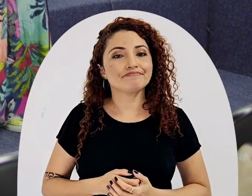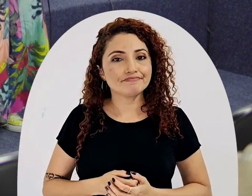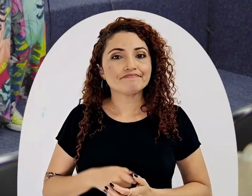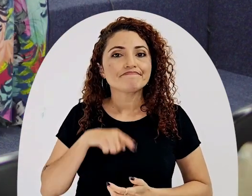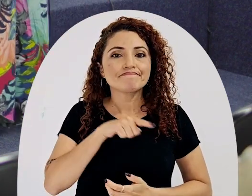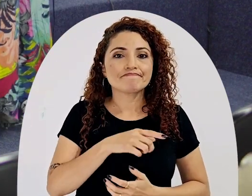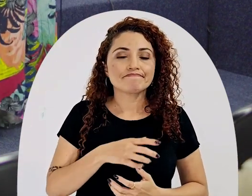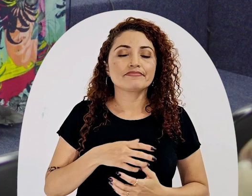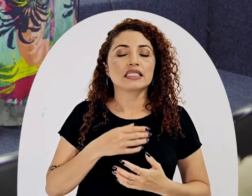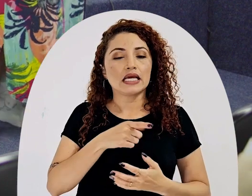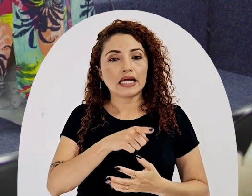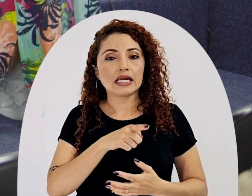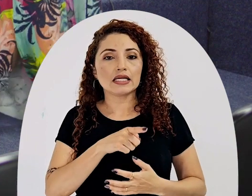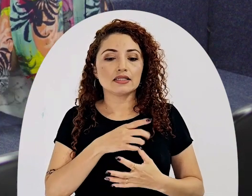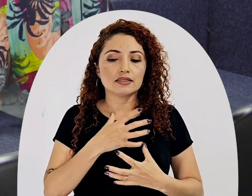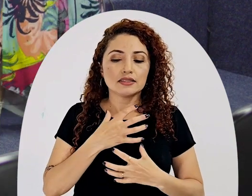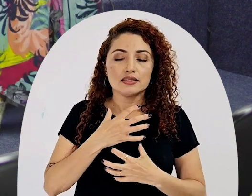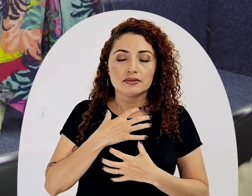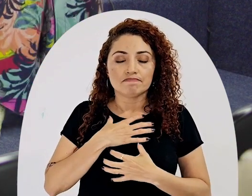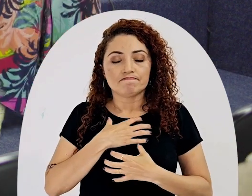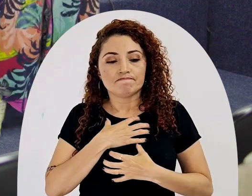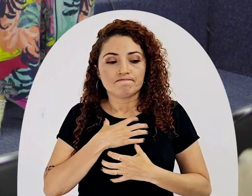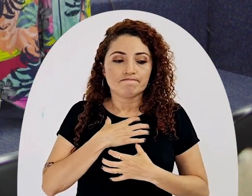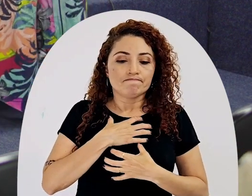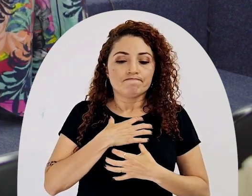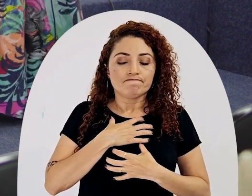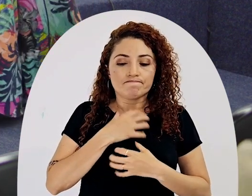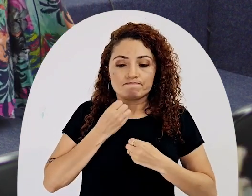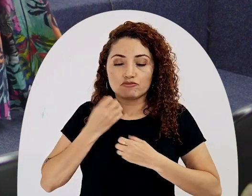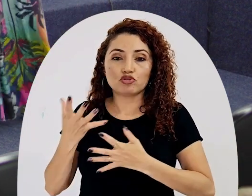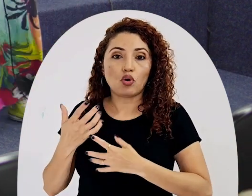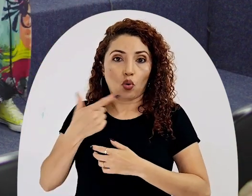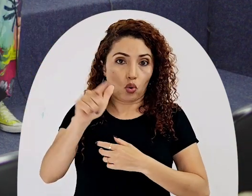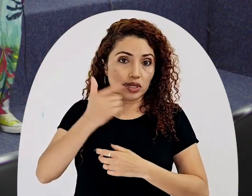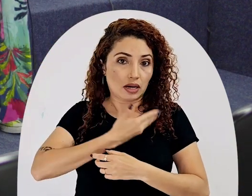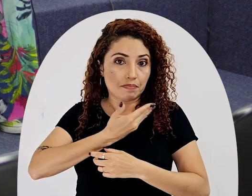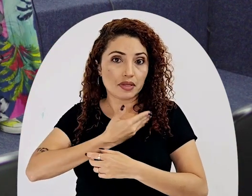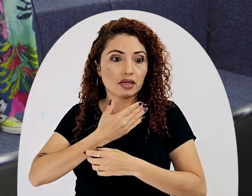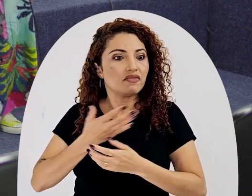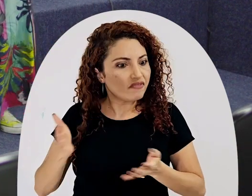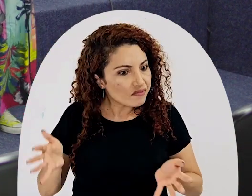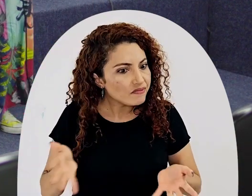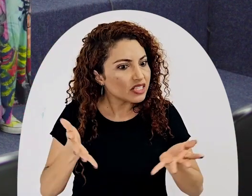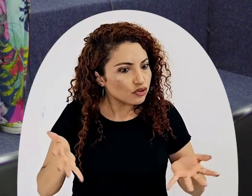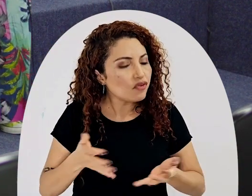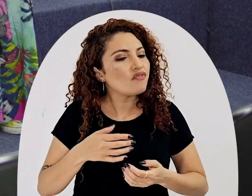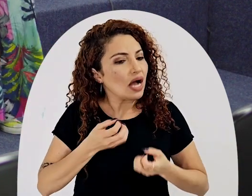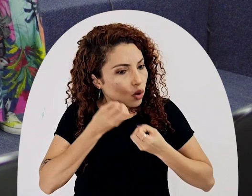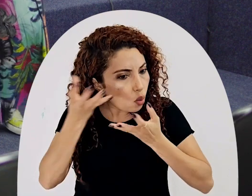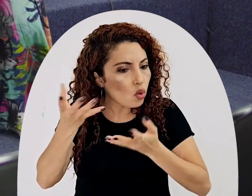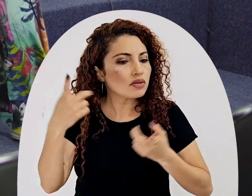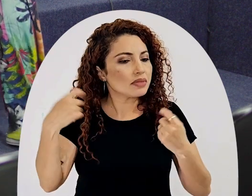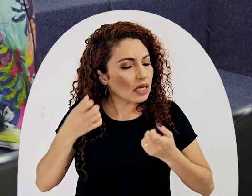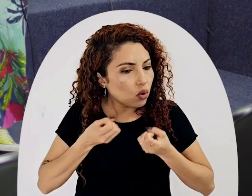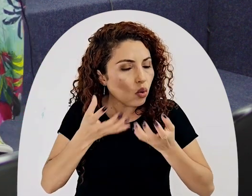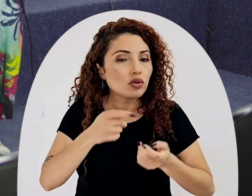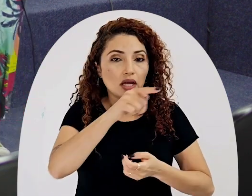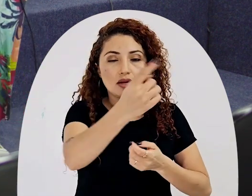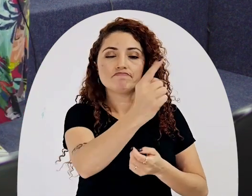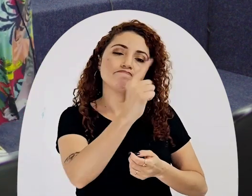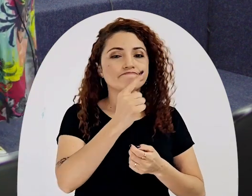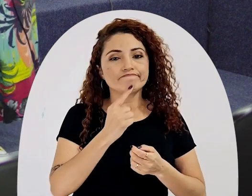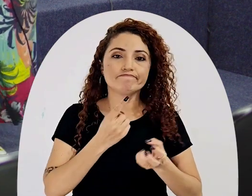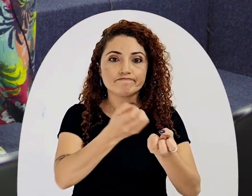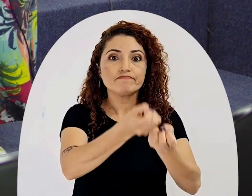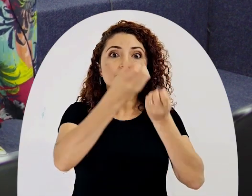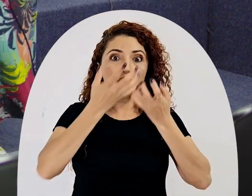Porque ela se sentiu mais à vontade, mas também porque ela foi encorajada por uma outra colega de trabalho. E ela me relatou o que